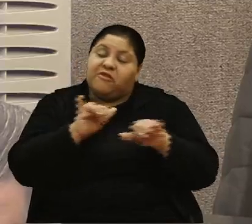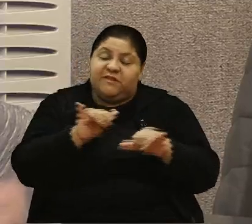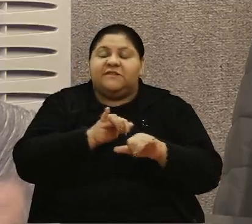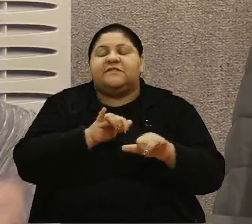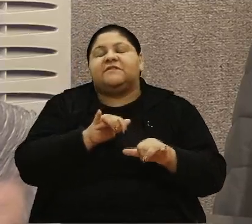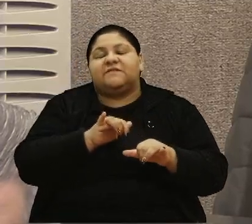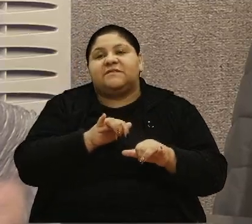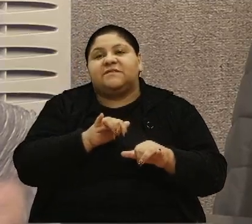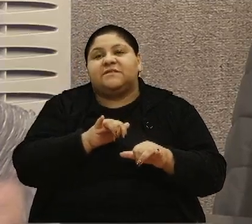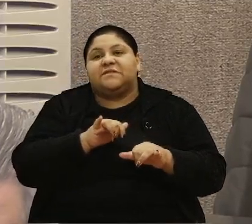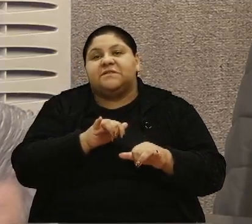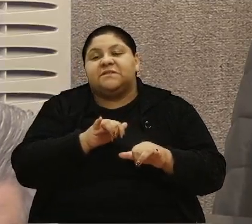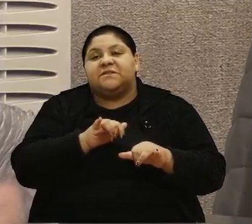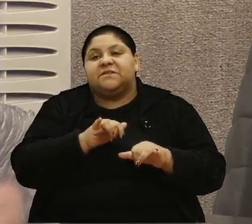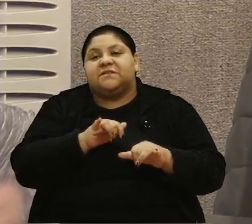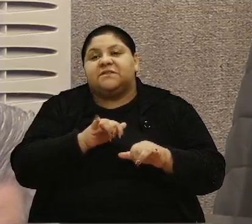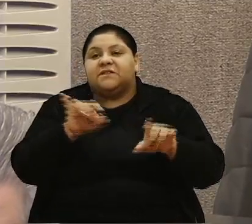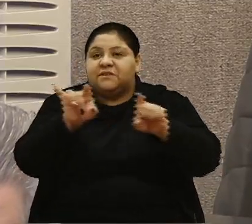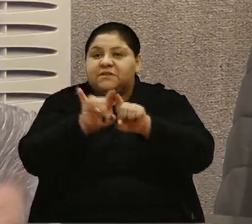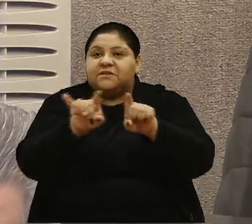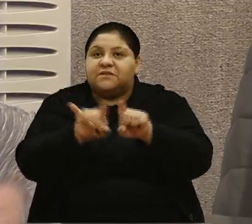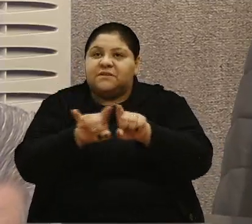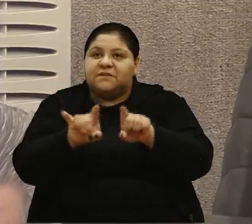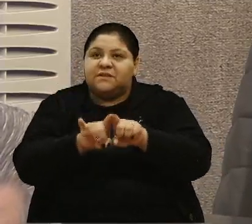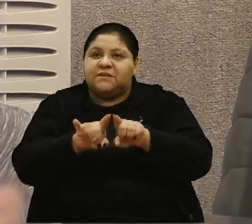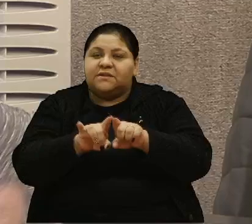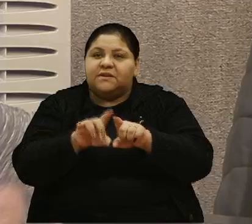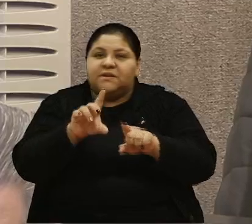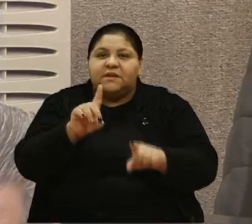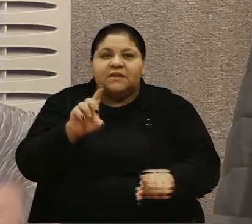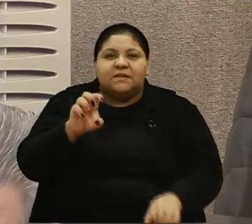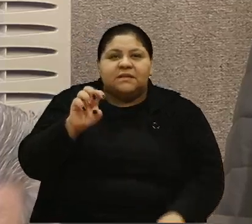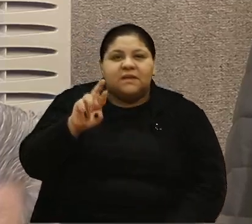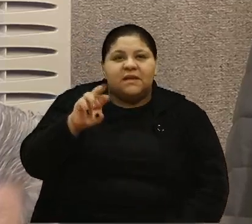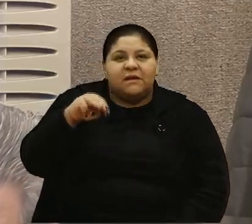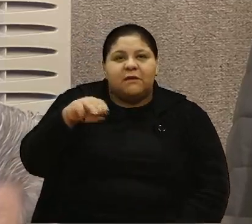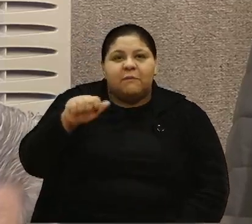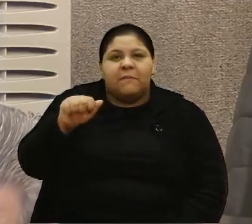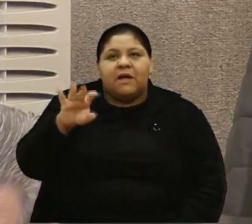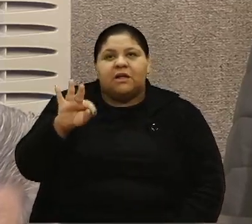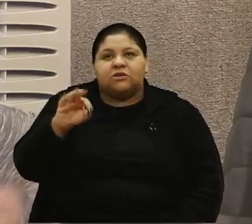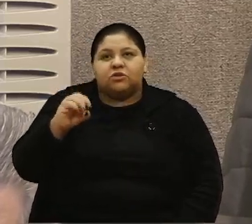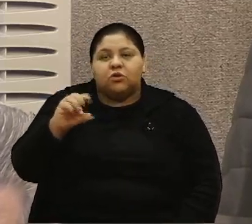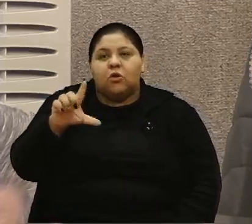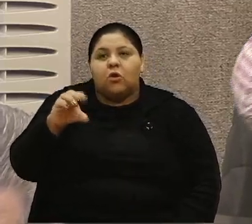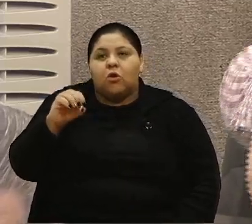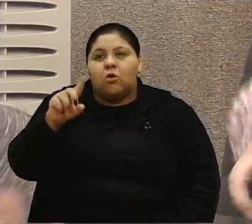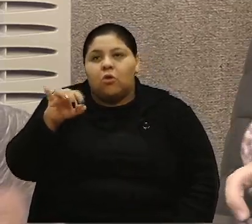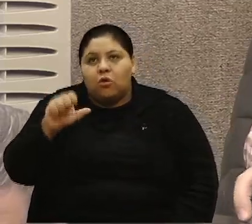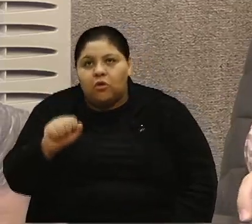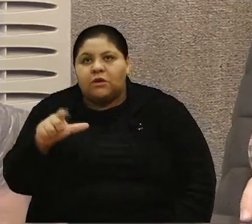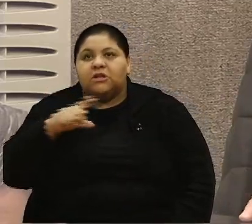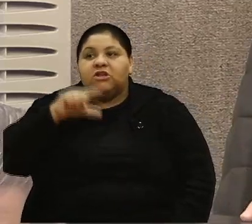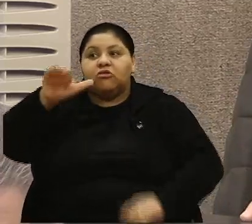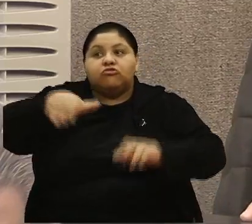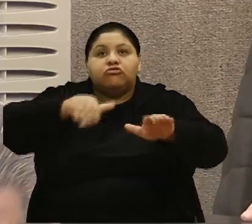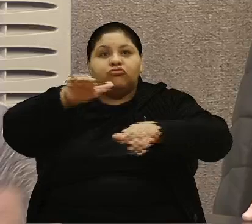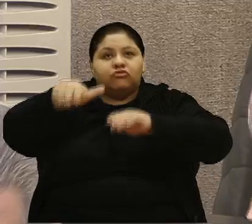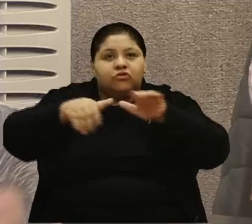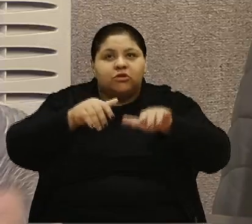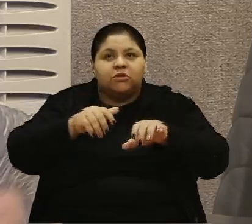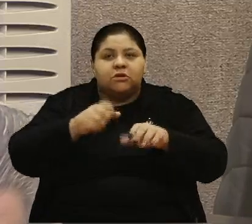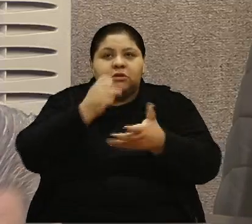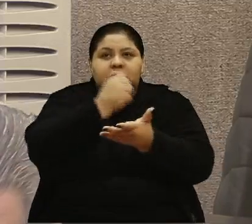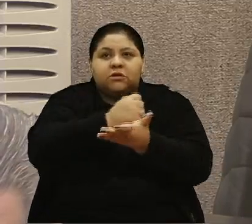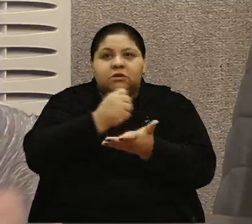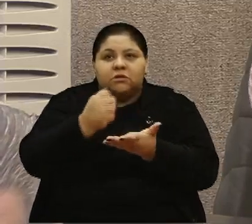vem a calhar aqui, e também o fato da dermatologia. Foi pontuado também pelo secretário Geraldo, me informou que há um chamamento previsto de concurso